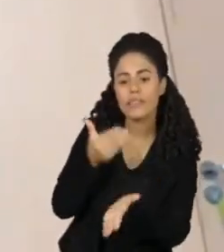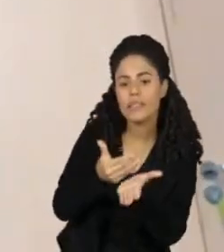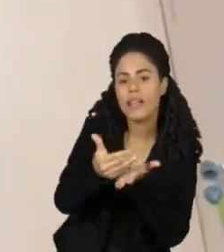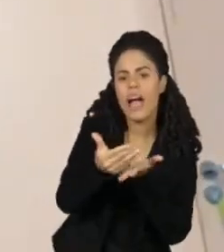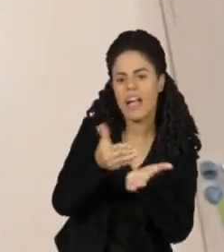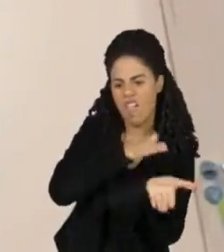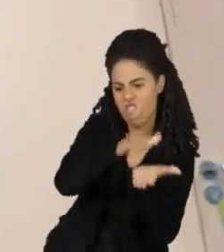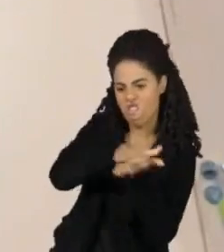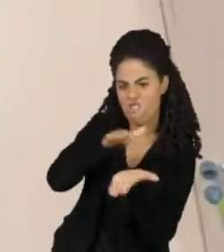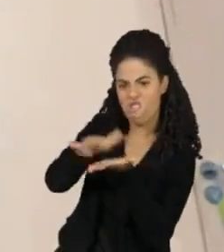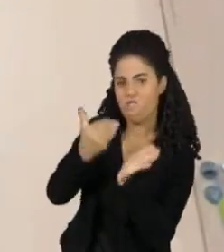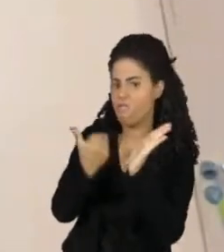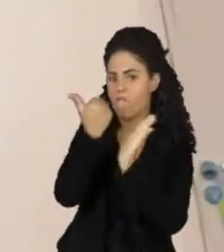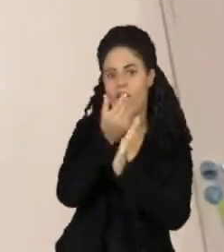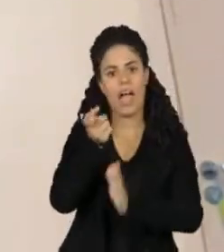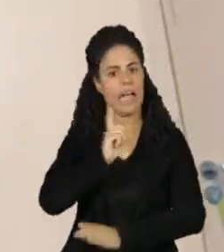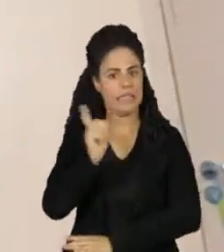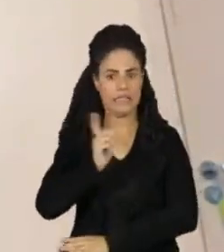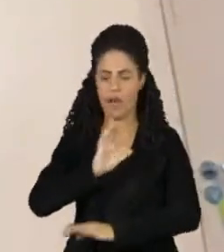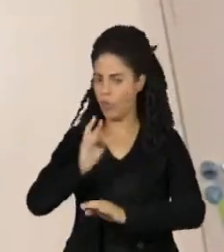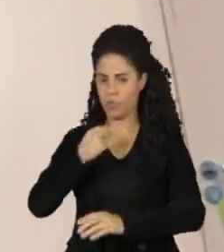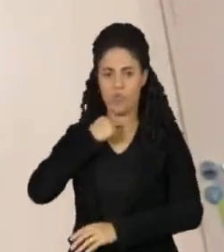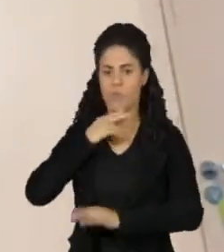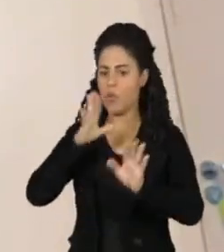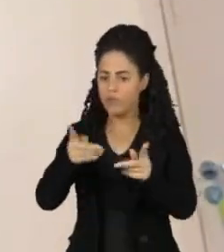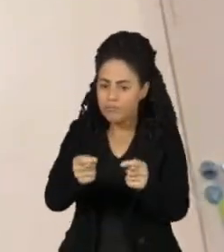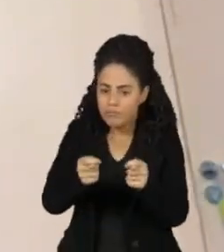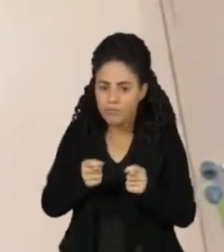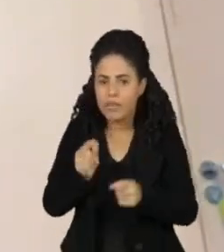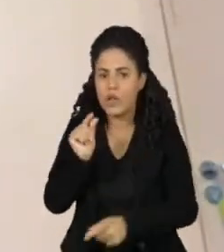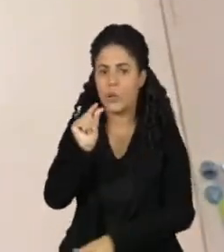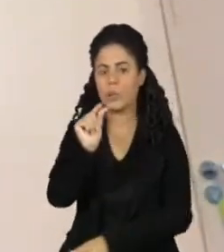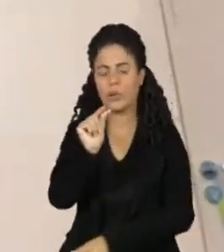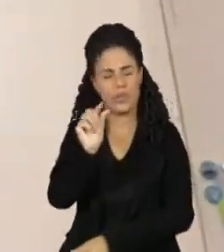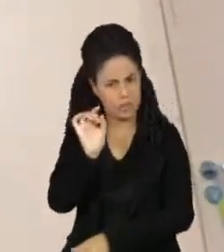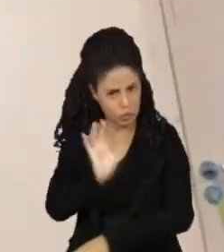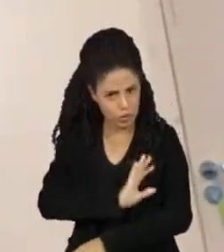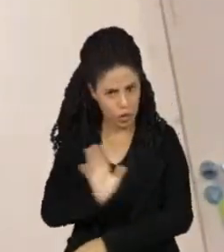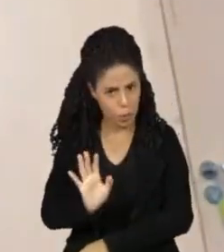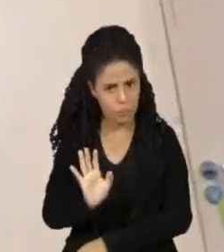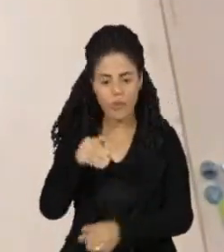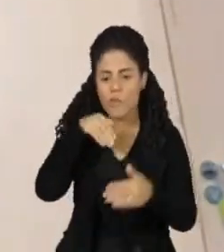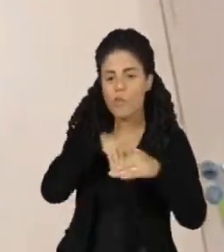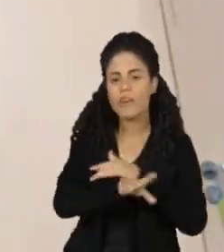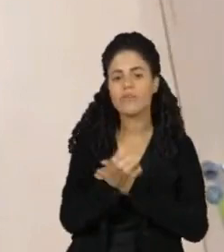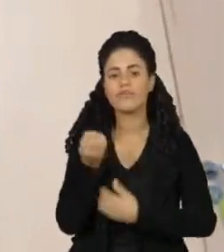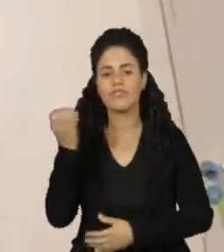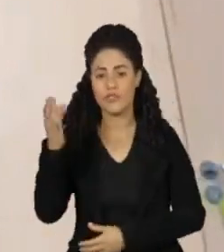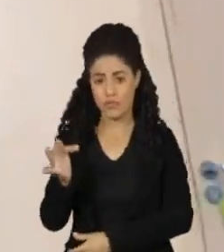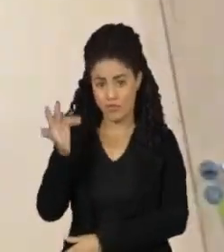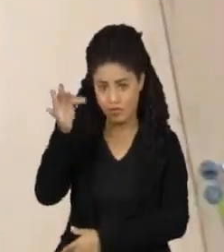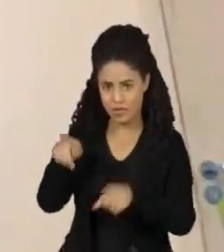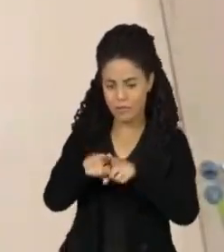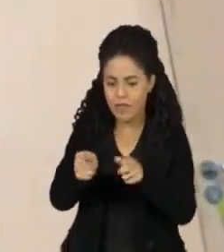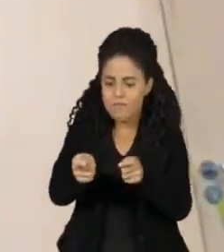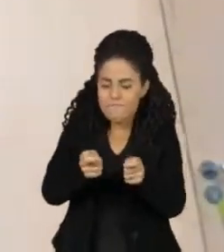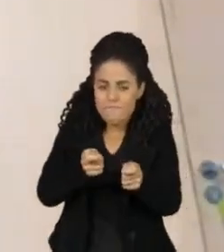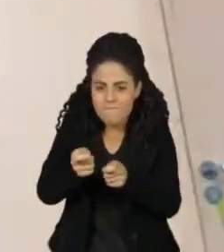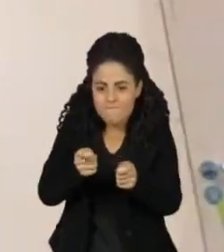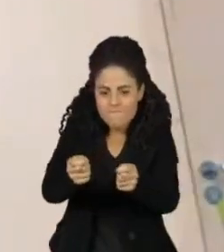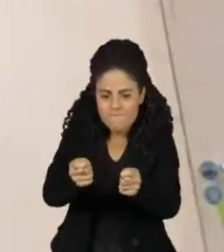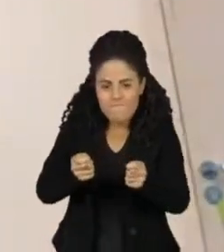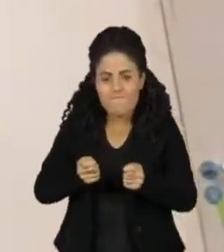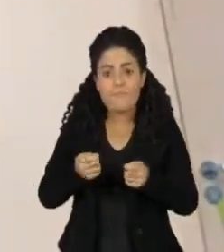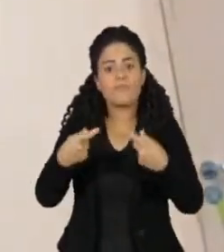ultimamente tipo a mais do que uma viagem que a gente faria no final do ano sabe por exemplo então é para a gente dar aquela controlada a gente